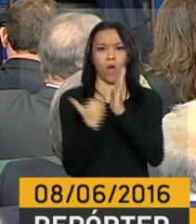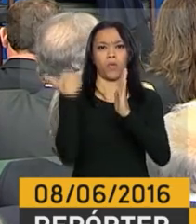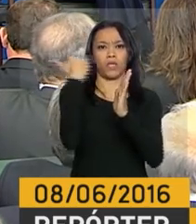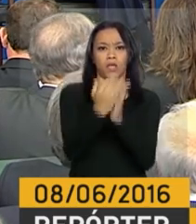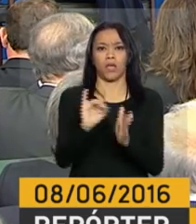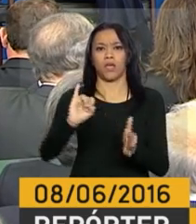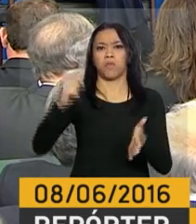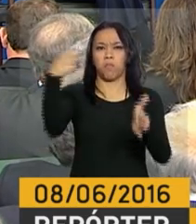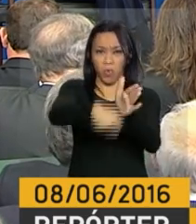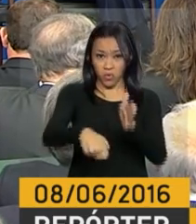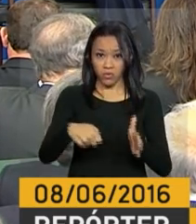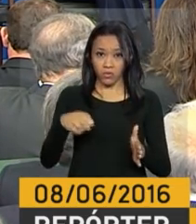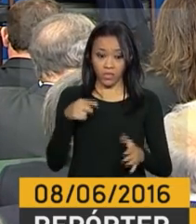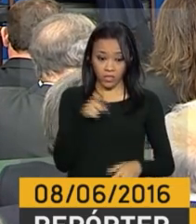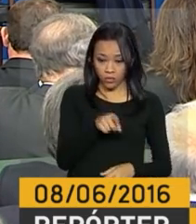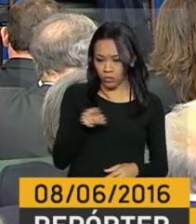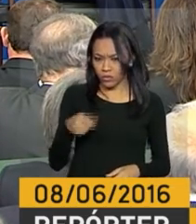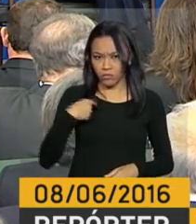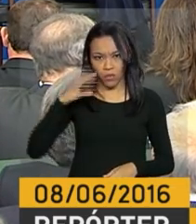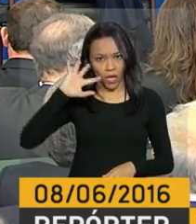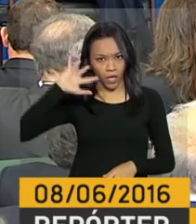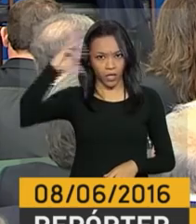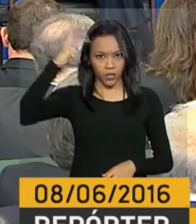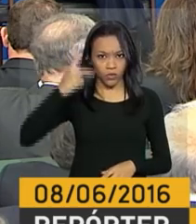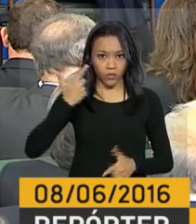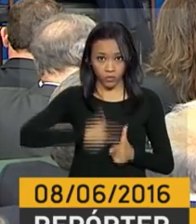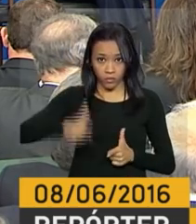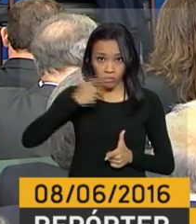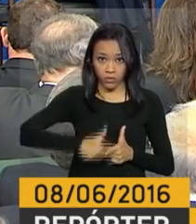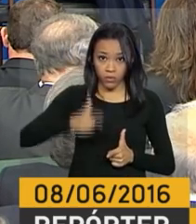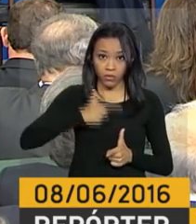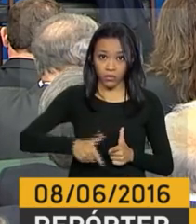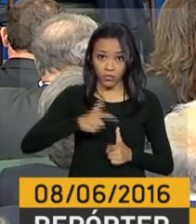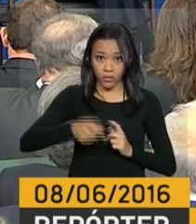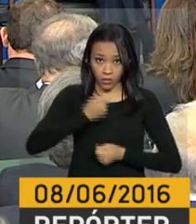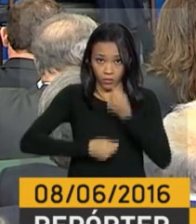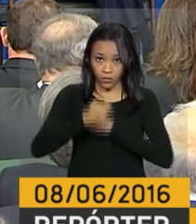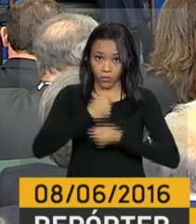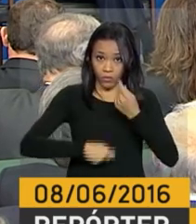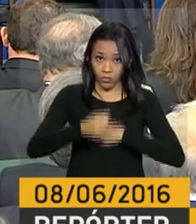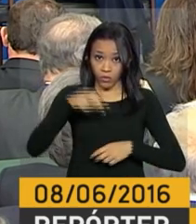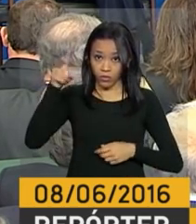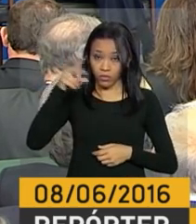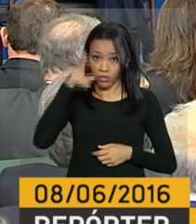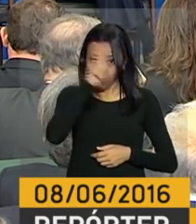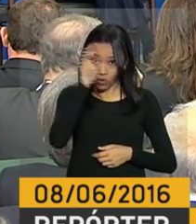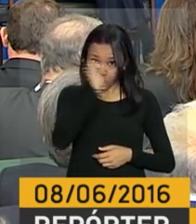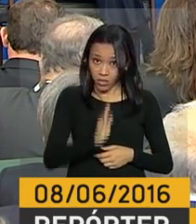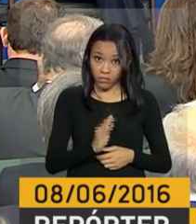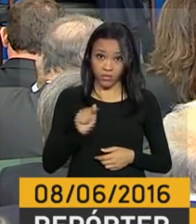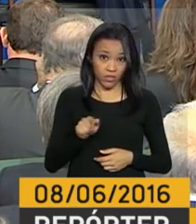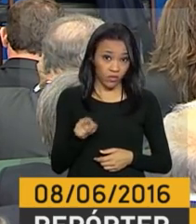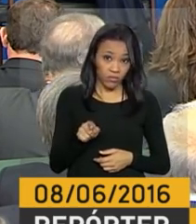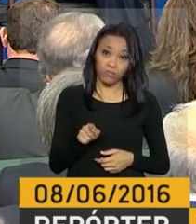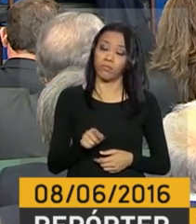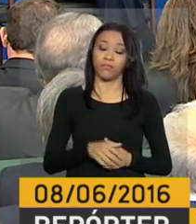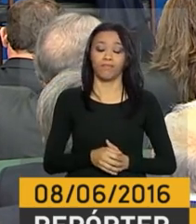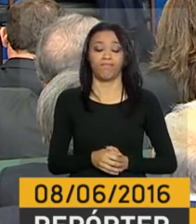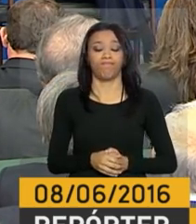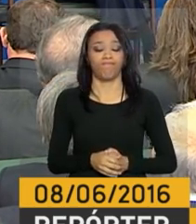como solução paraa maior crise econômica da nossa história não se